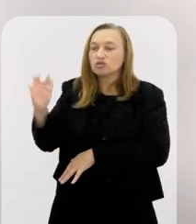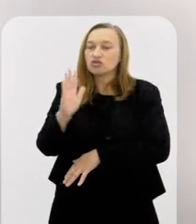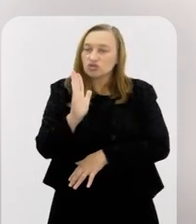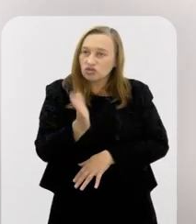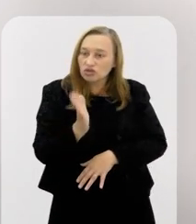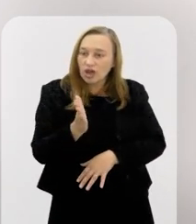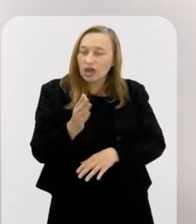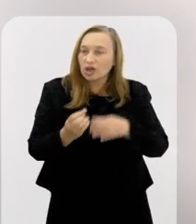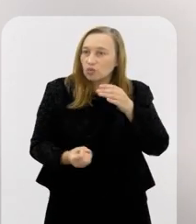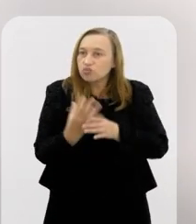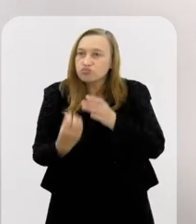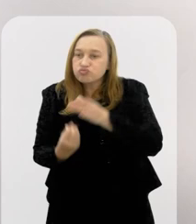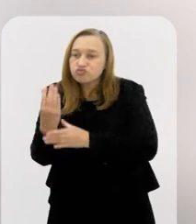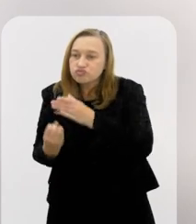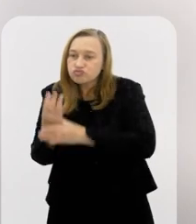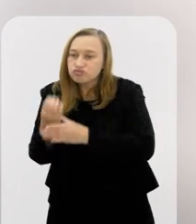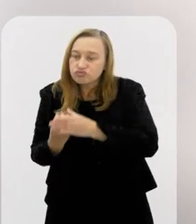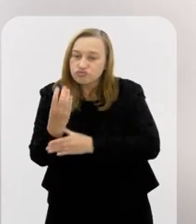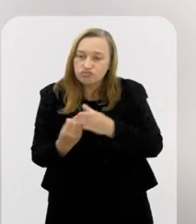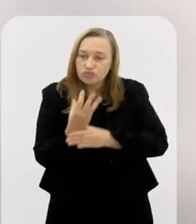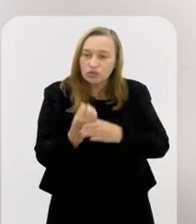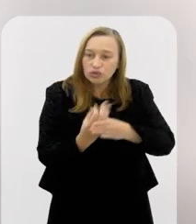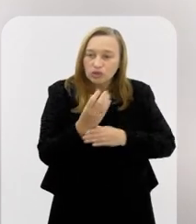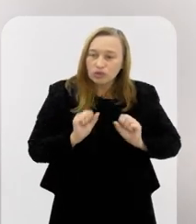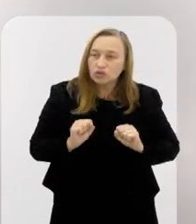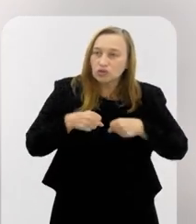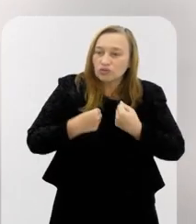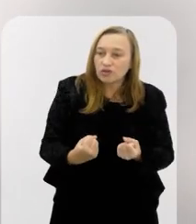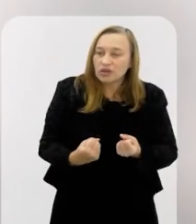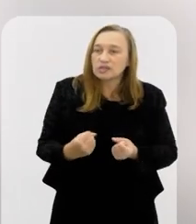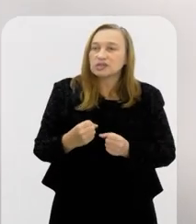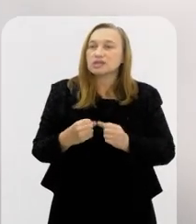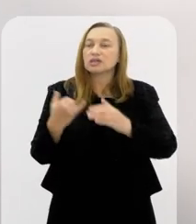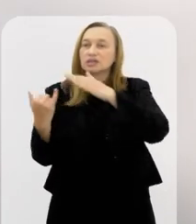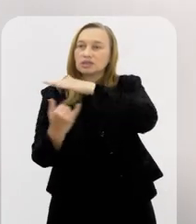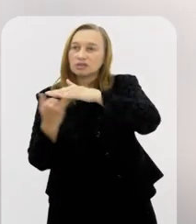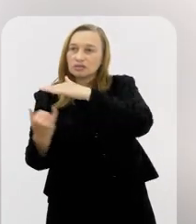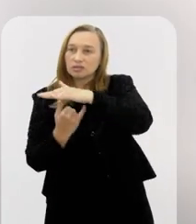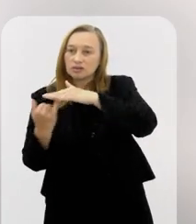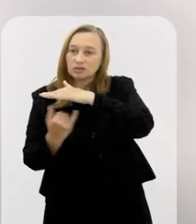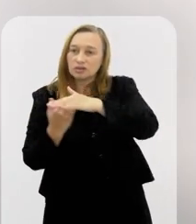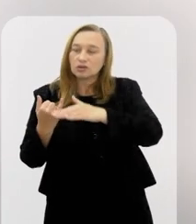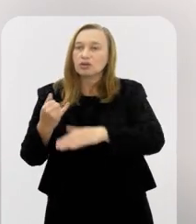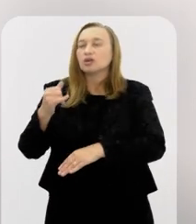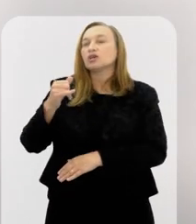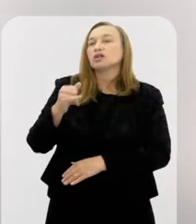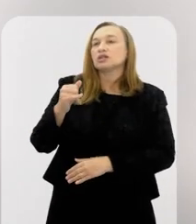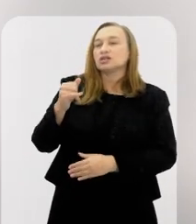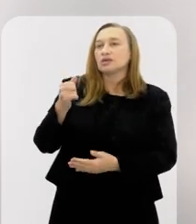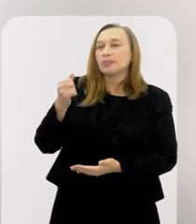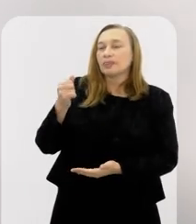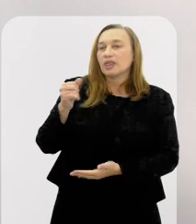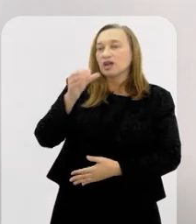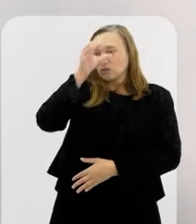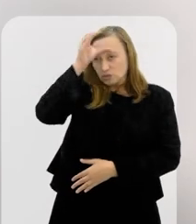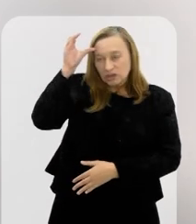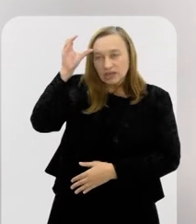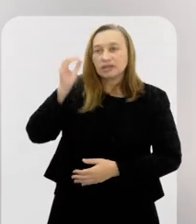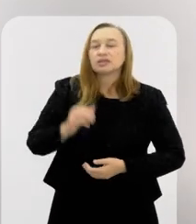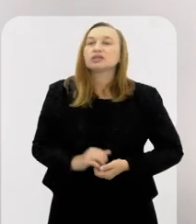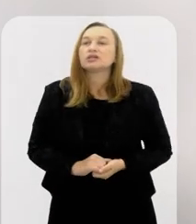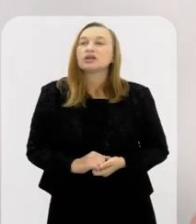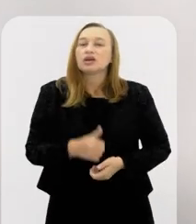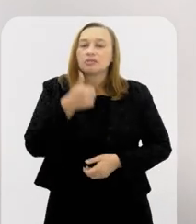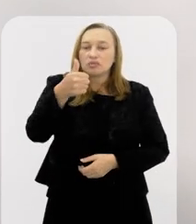começaram a surgir entidades de Defesa do Consumidor entidades em Porto Alegre entidades em Curitiba em São Paulo que hoje é a Fundação